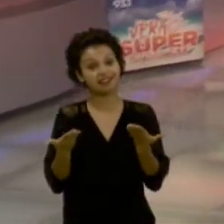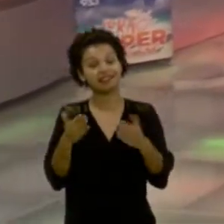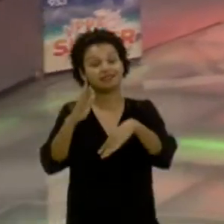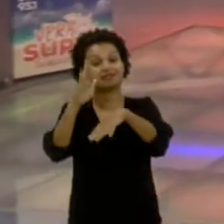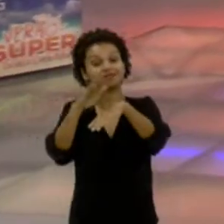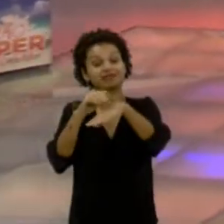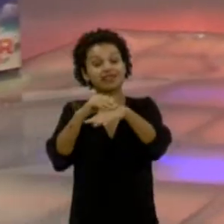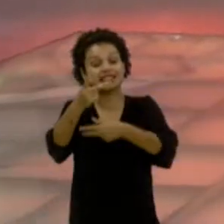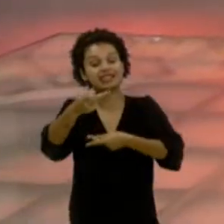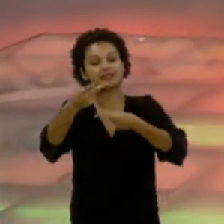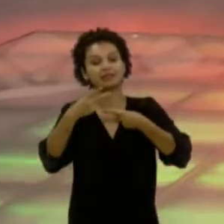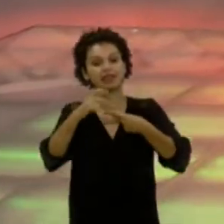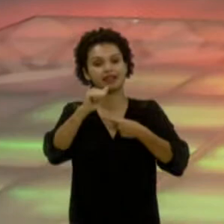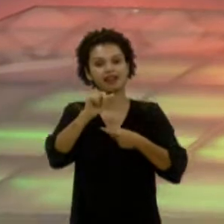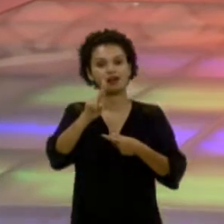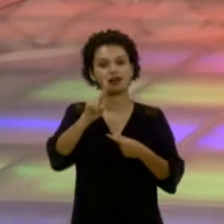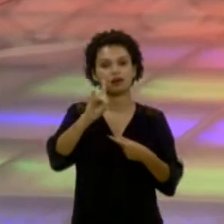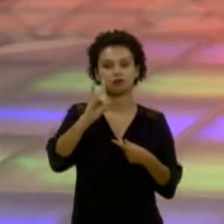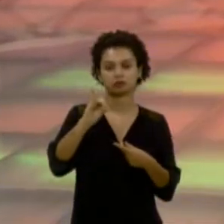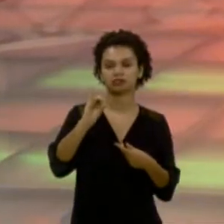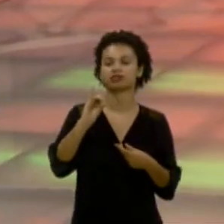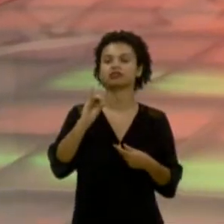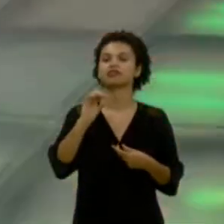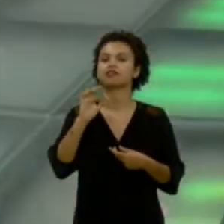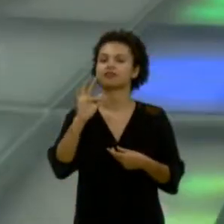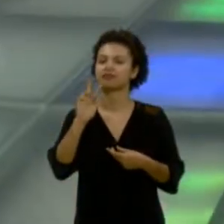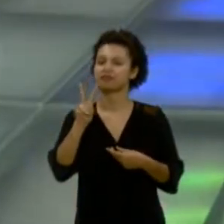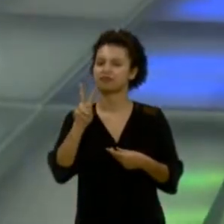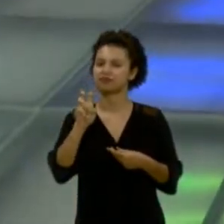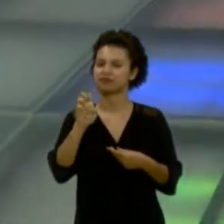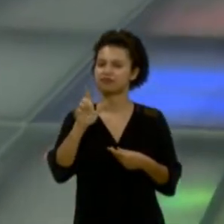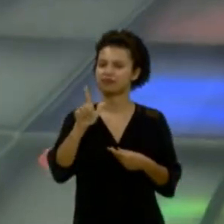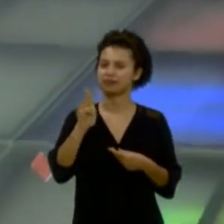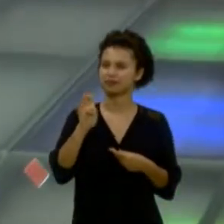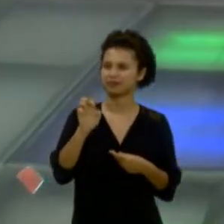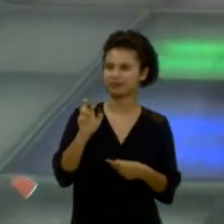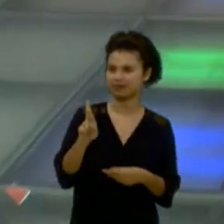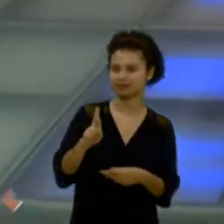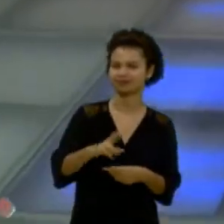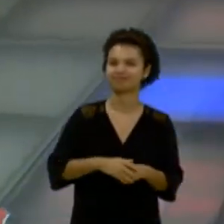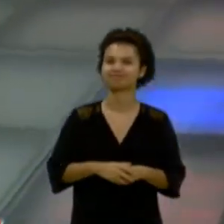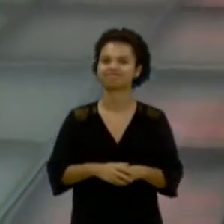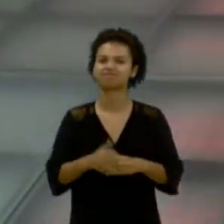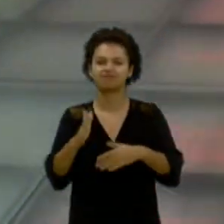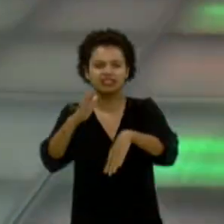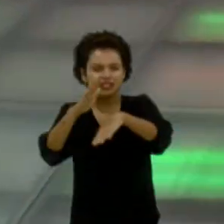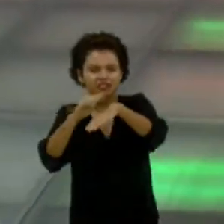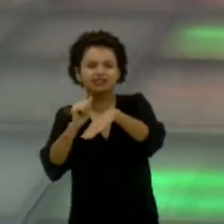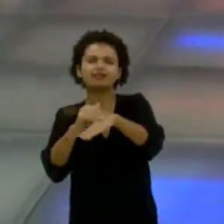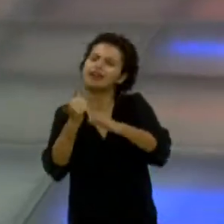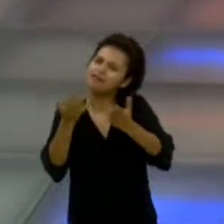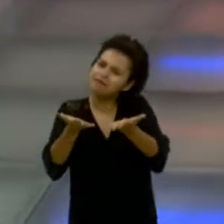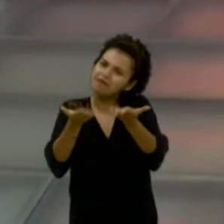receber Audi Weber. Chega mais, Audi. Tava com saudade.